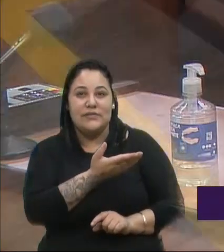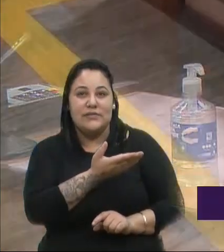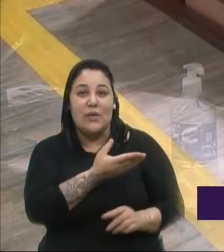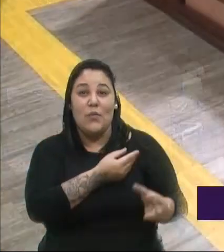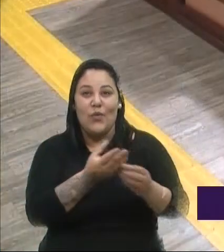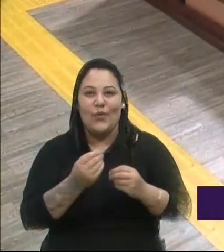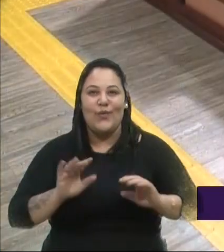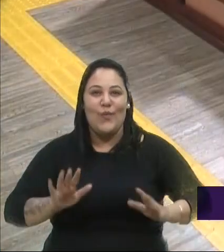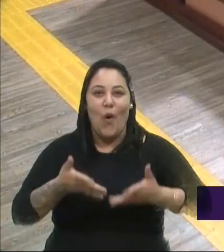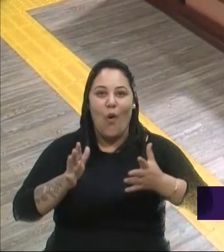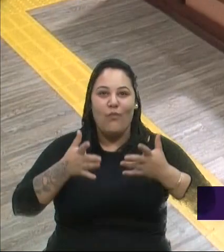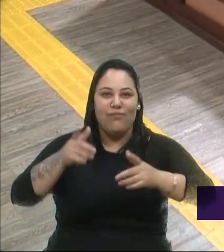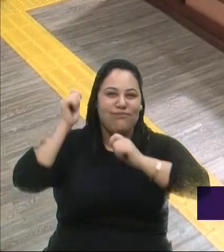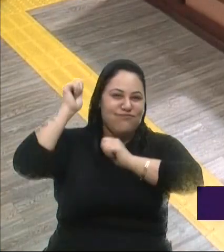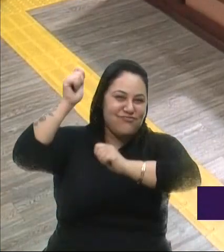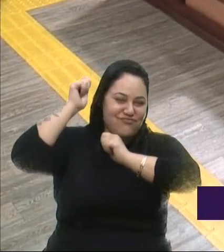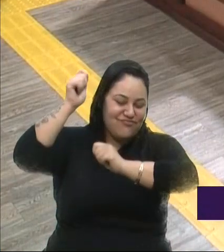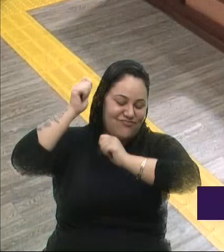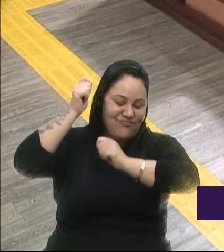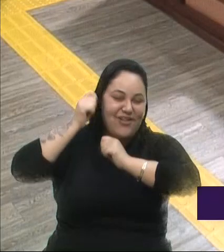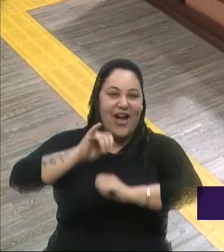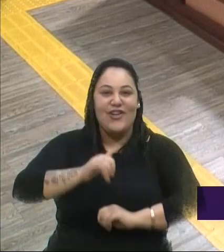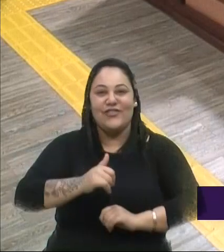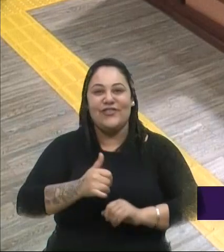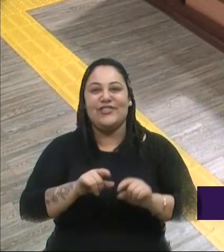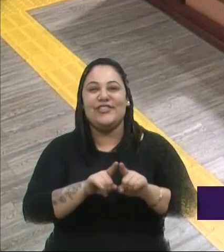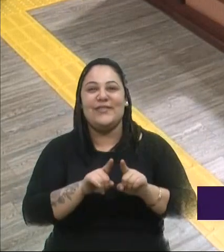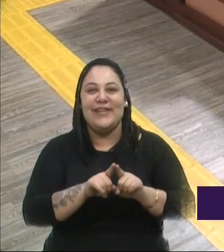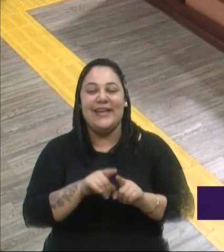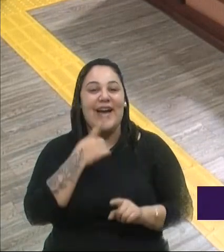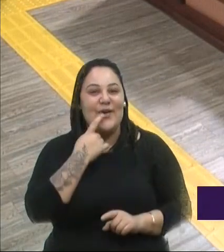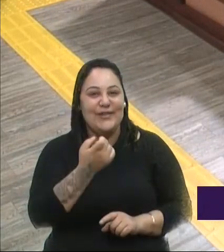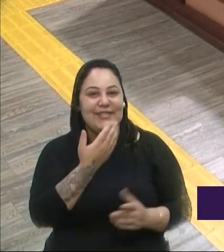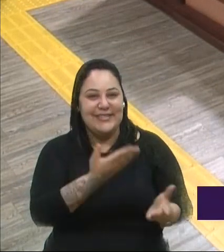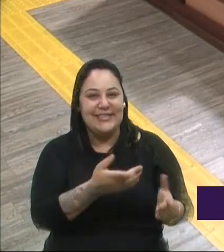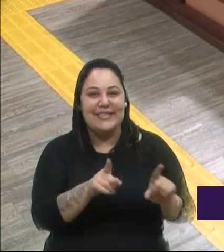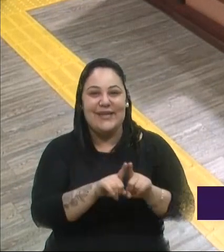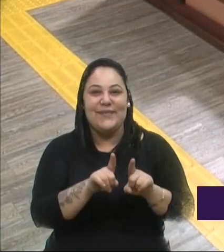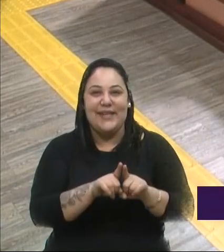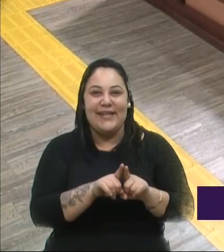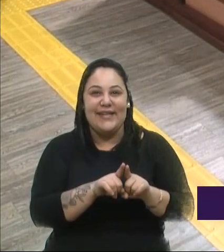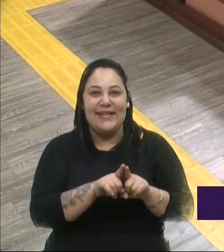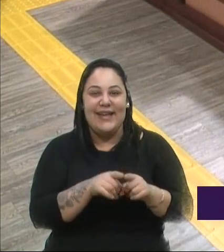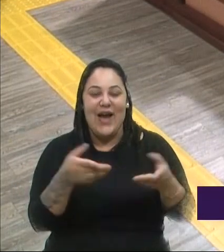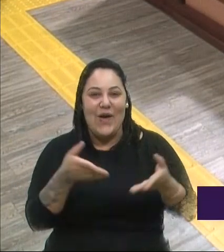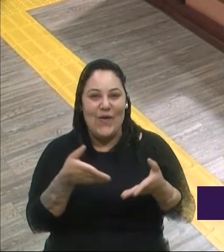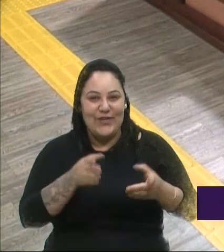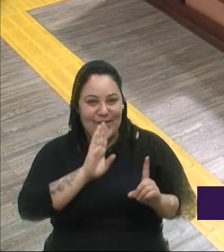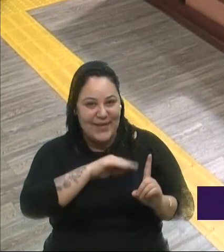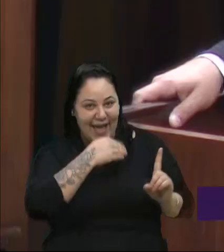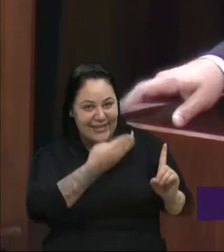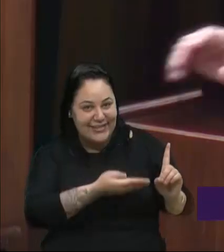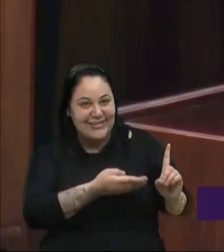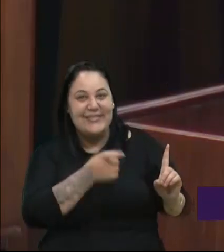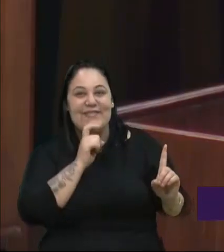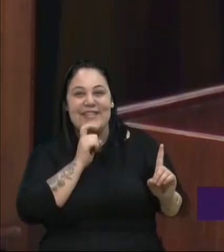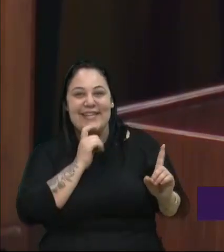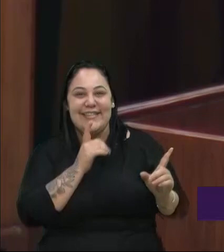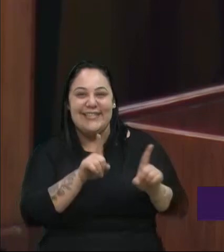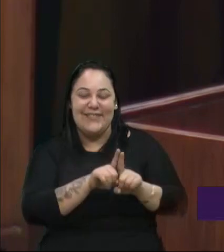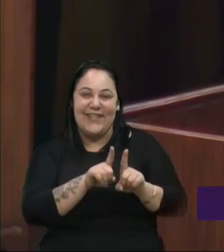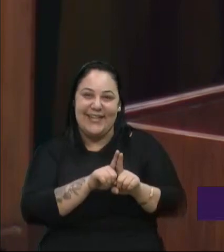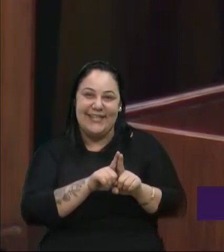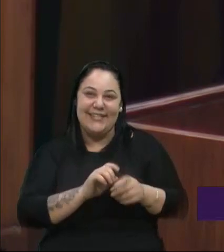entusiastas e fanáticos torcedores do Esporte Clube Juventude, e a Rose também veio de verde homenageando, é juventudista também, né? Então,